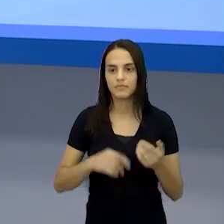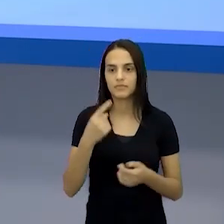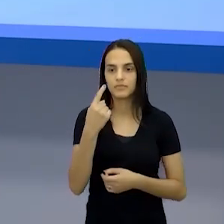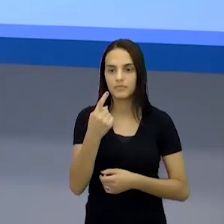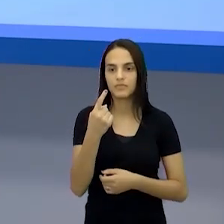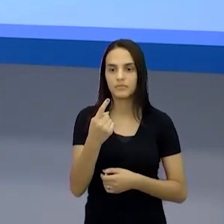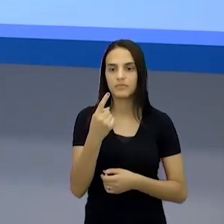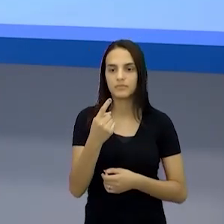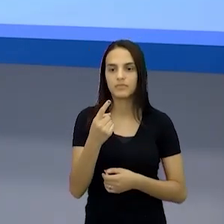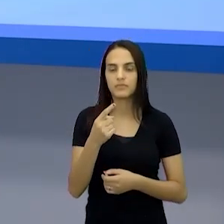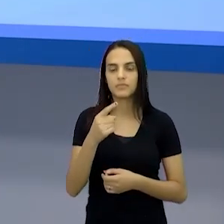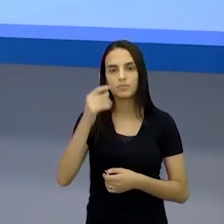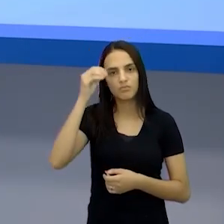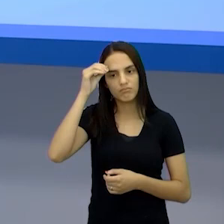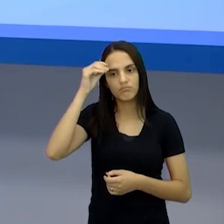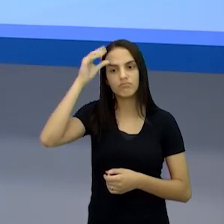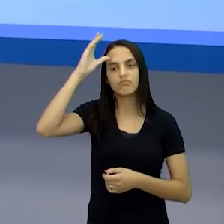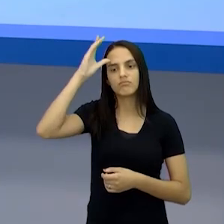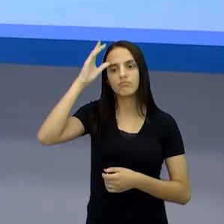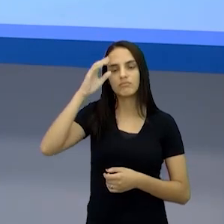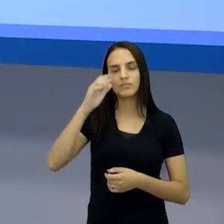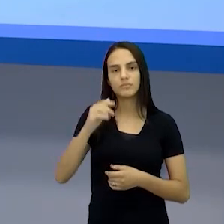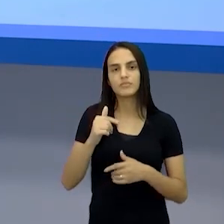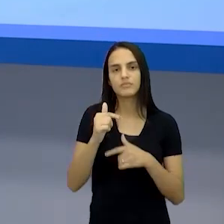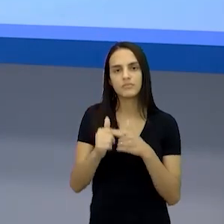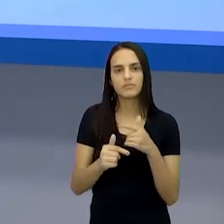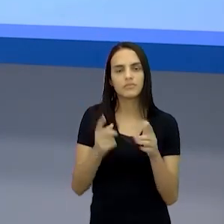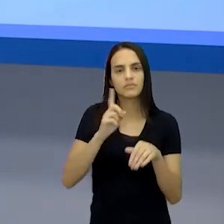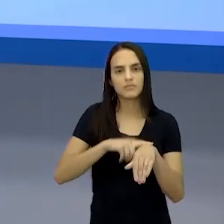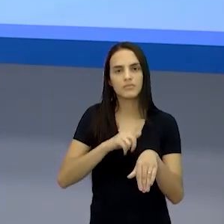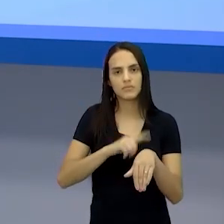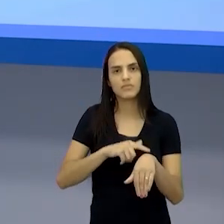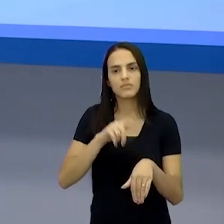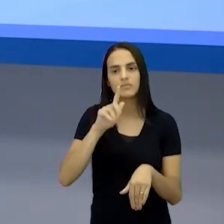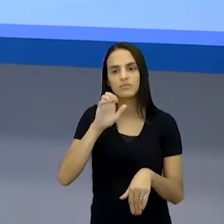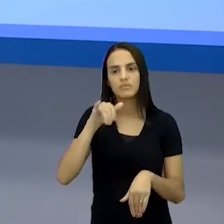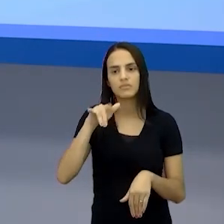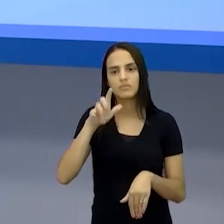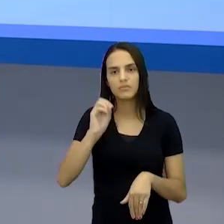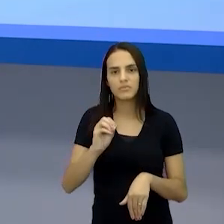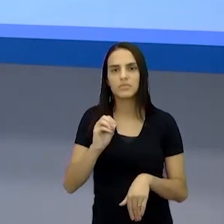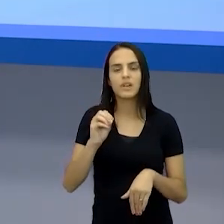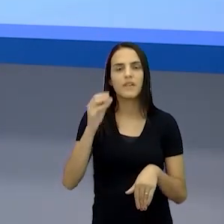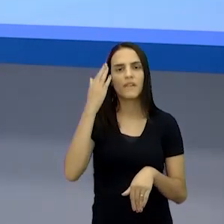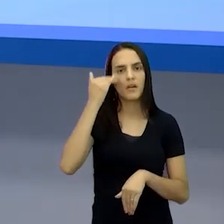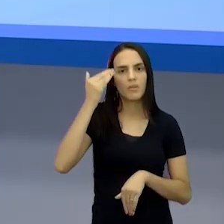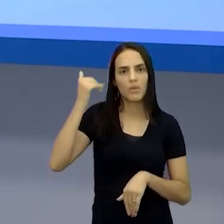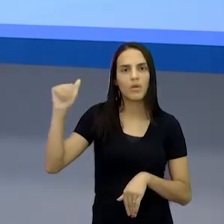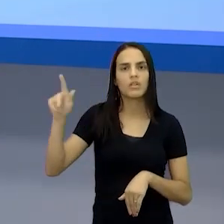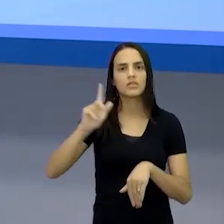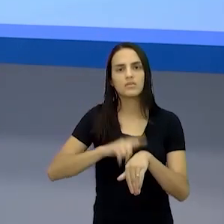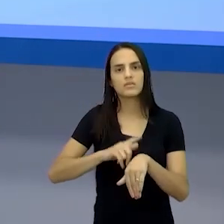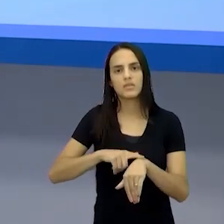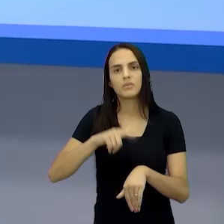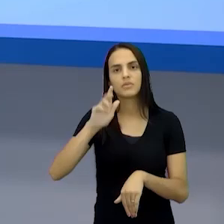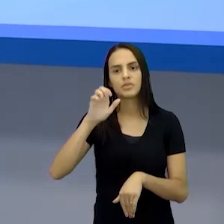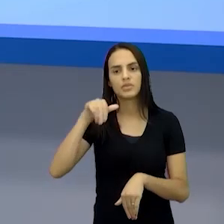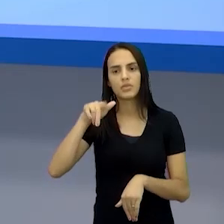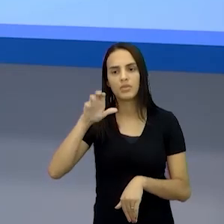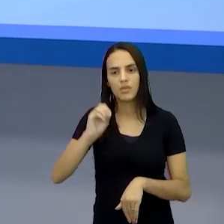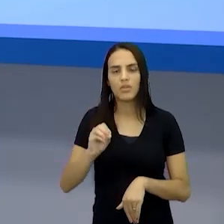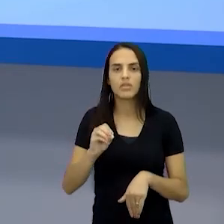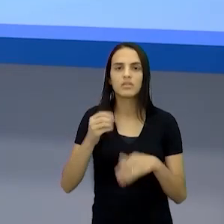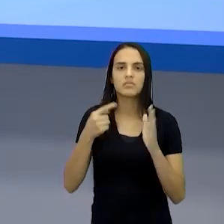um conhecimento do tempo geológico. Então a gente vai usar aquela famosa tabela do tempo geológico, mostrando lá